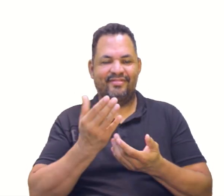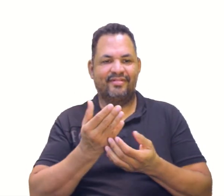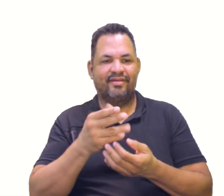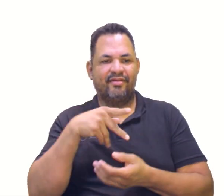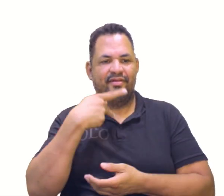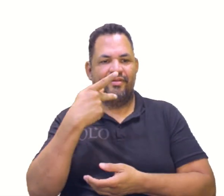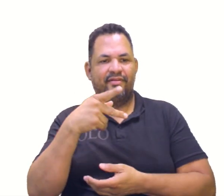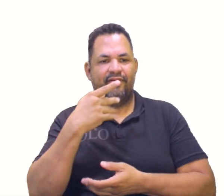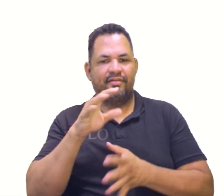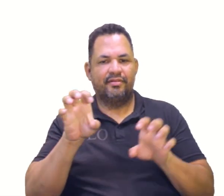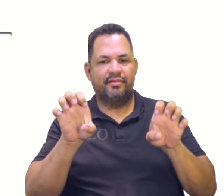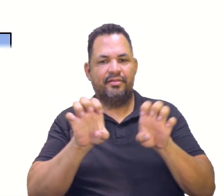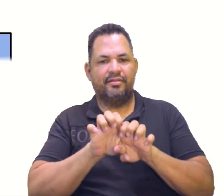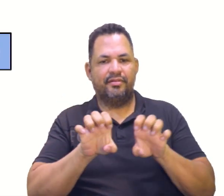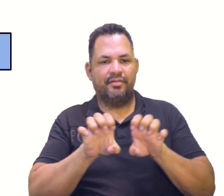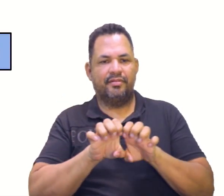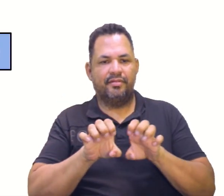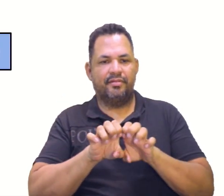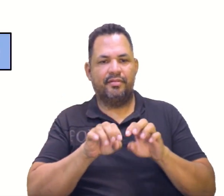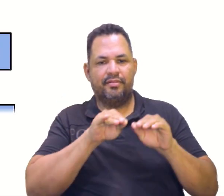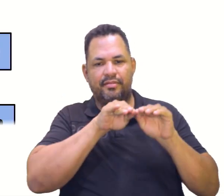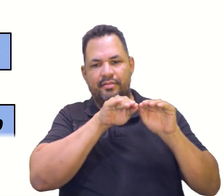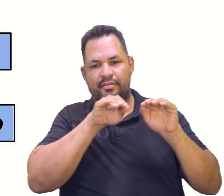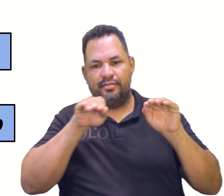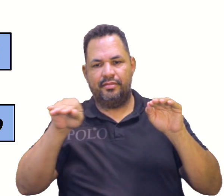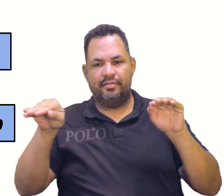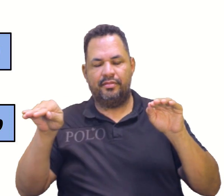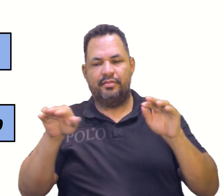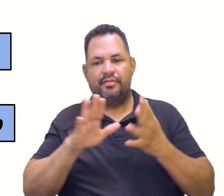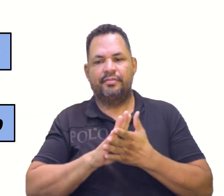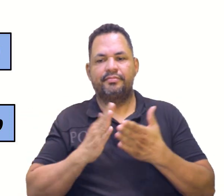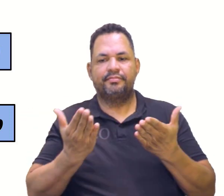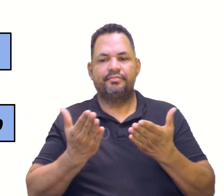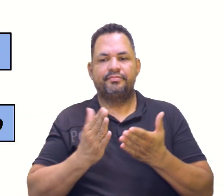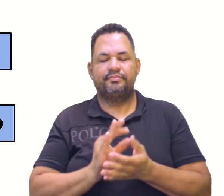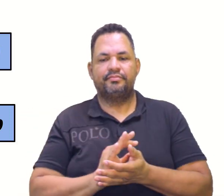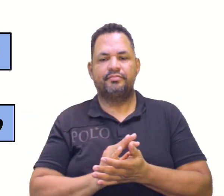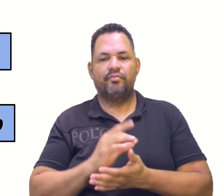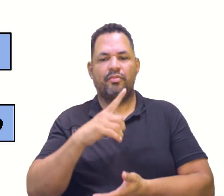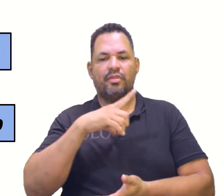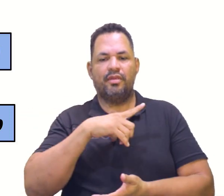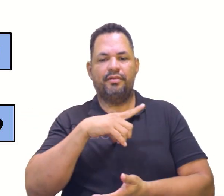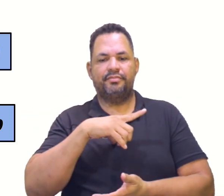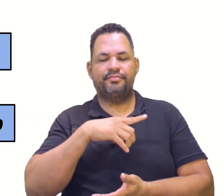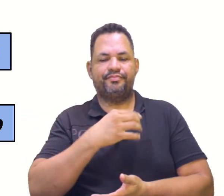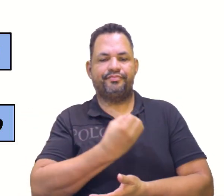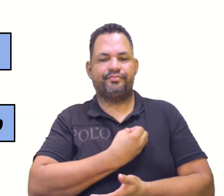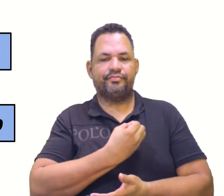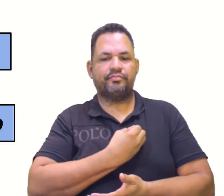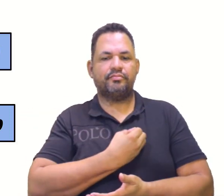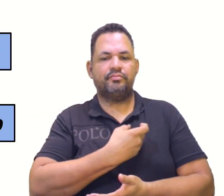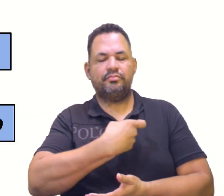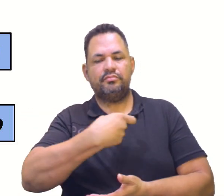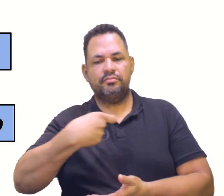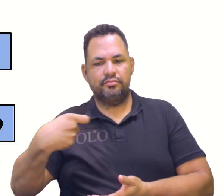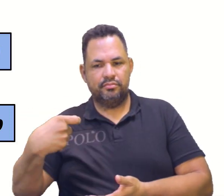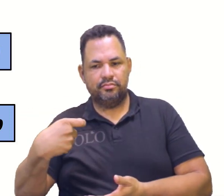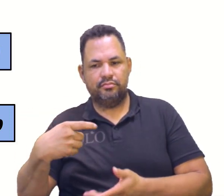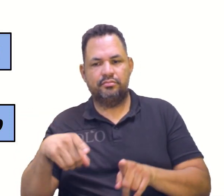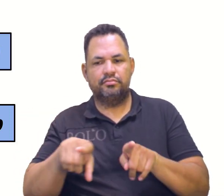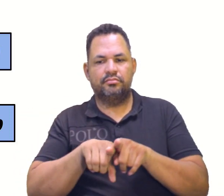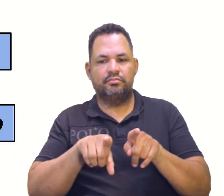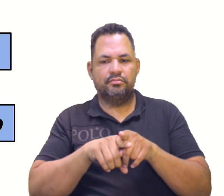da equação da reta, foi meio rapidinho, né? A gente falou da geral e da reduzida. A geral a gente tem um valor com x, um valor com